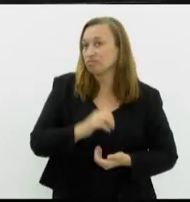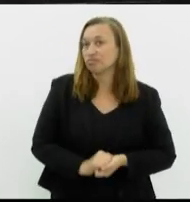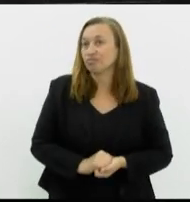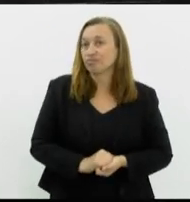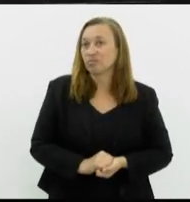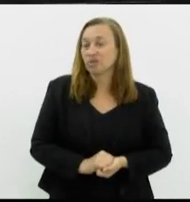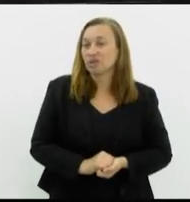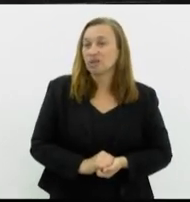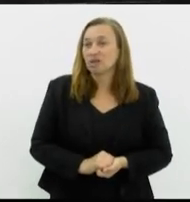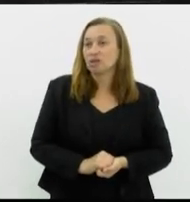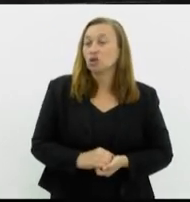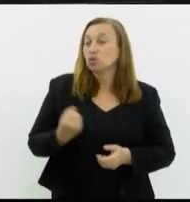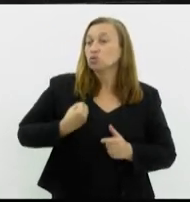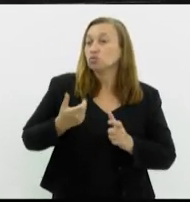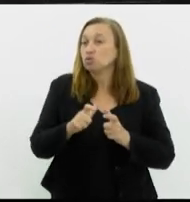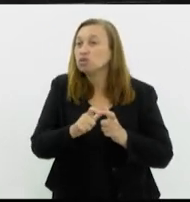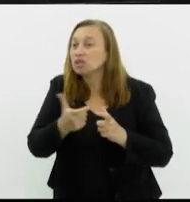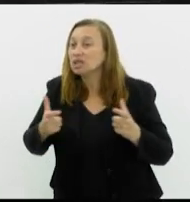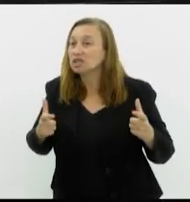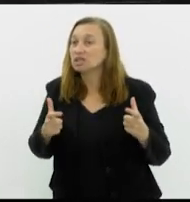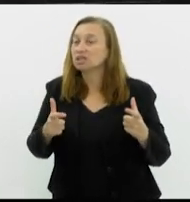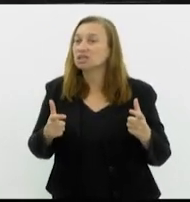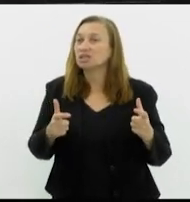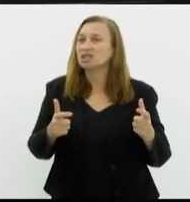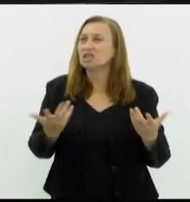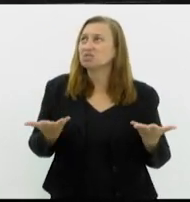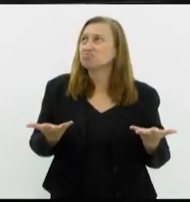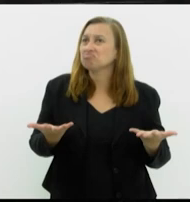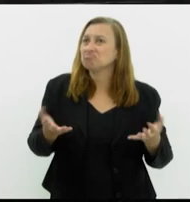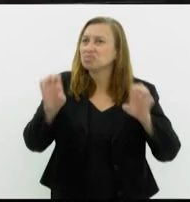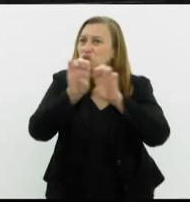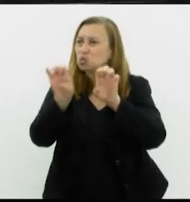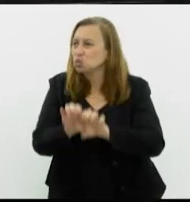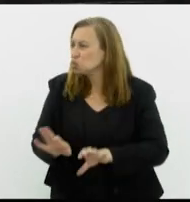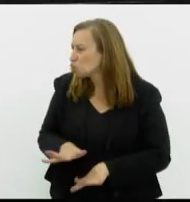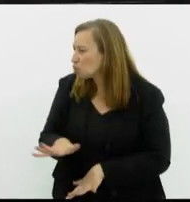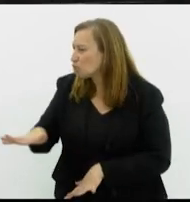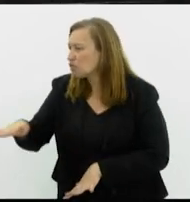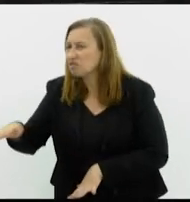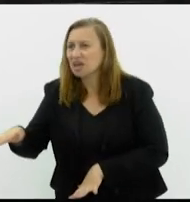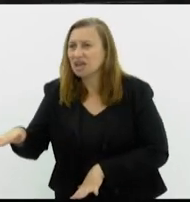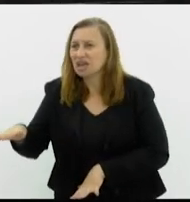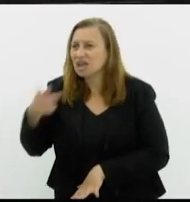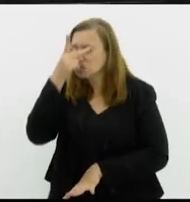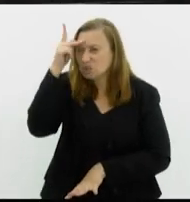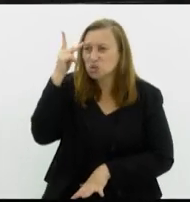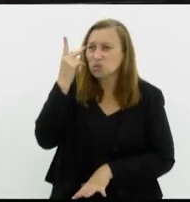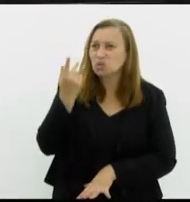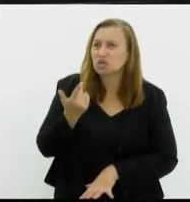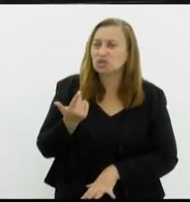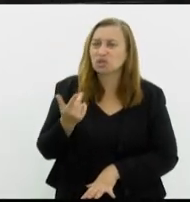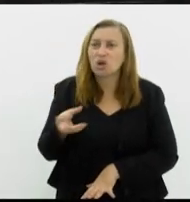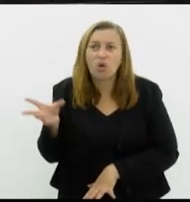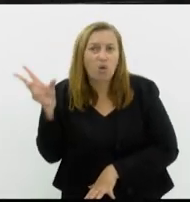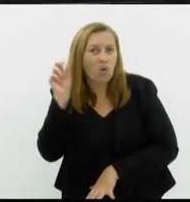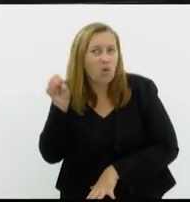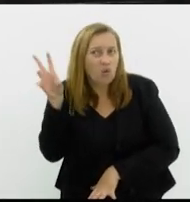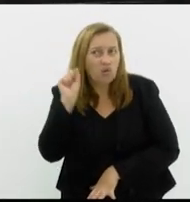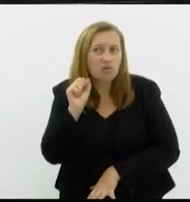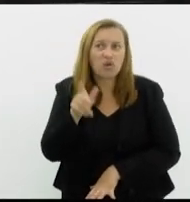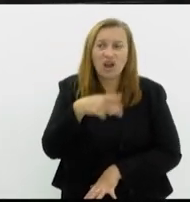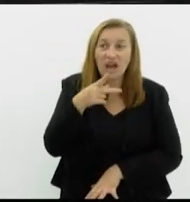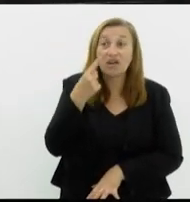é o quadro de aumento daquela estrutura que, na favela e na periferia, as pessoas ouvem falar, já